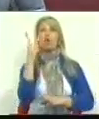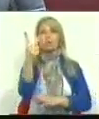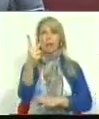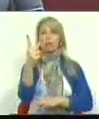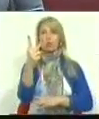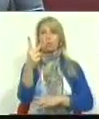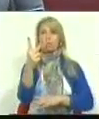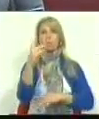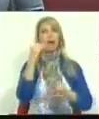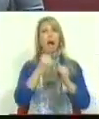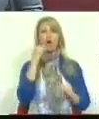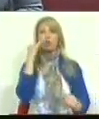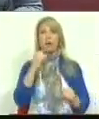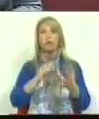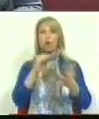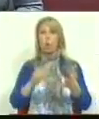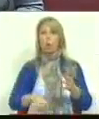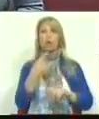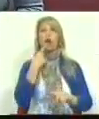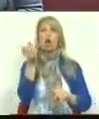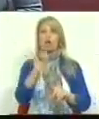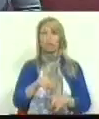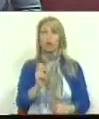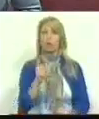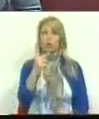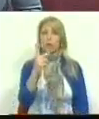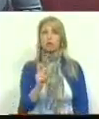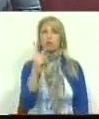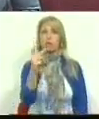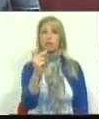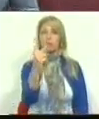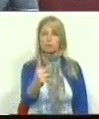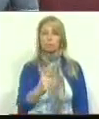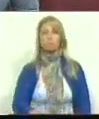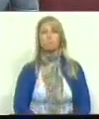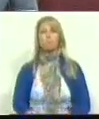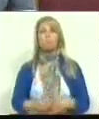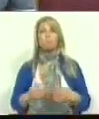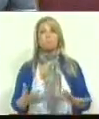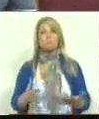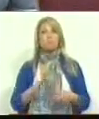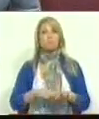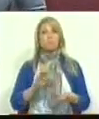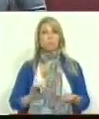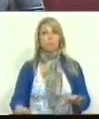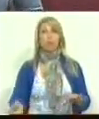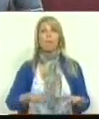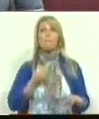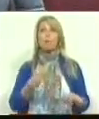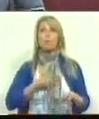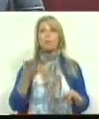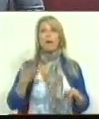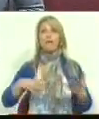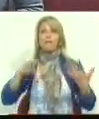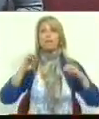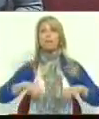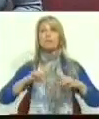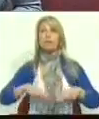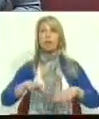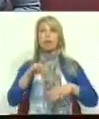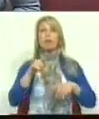renovável automaticamente. Por outro lado, no que toca à preocupação de evitar situações